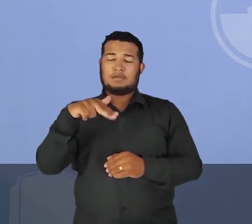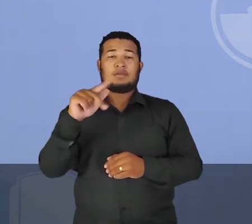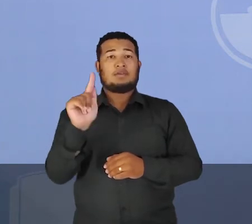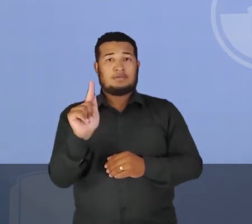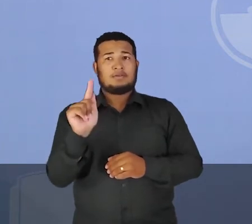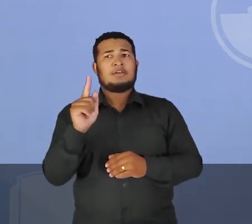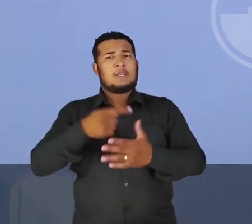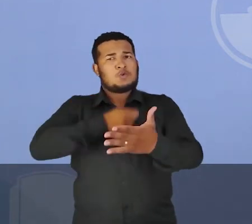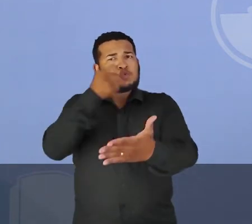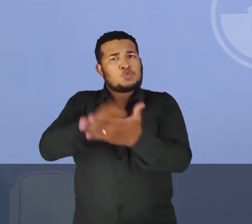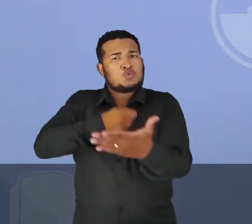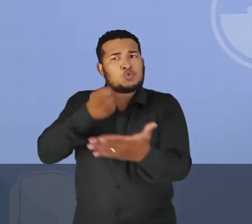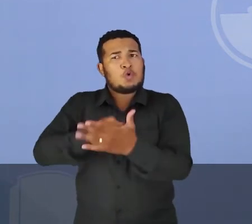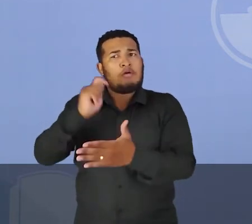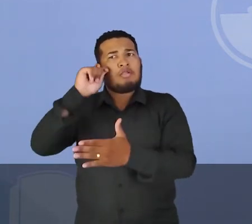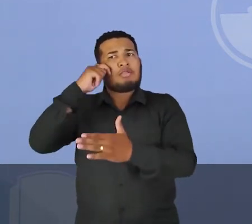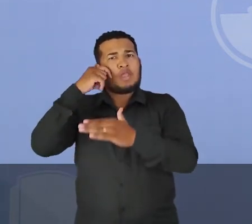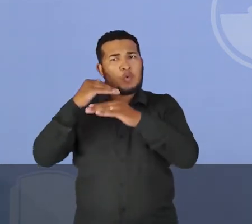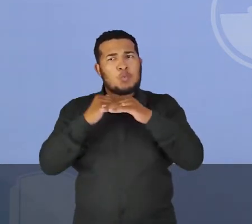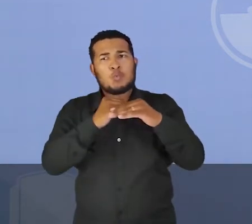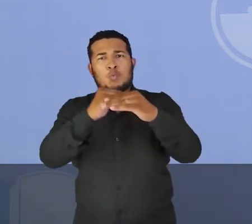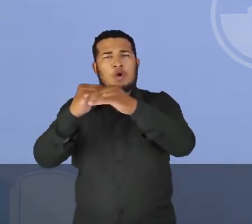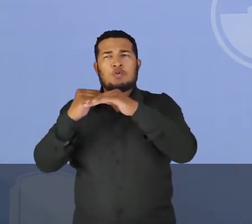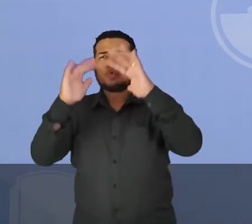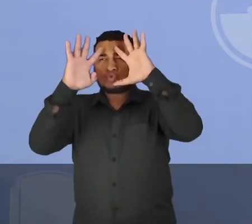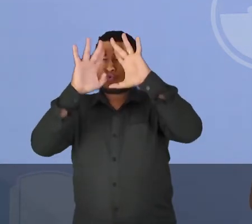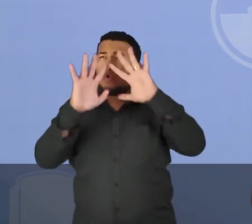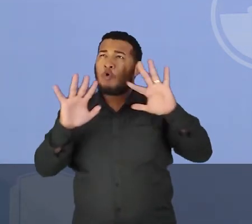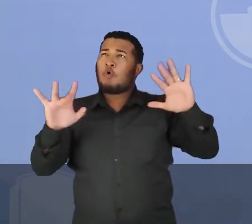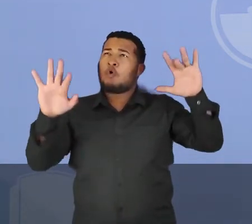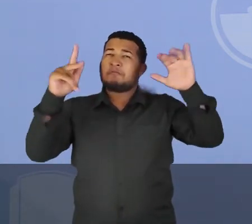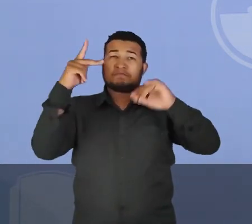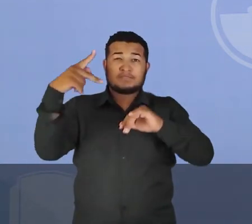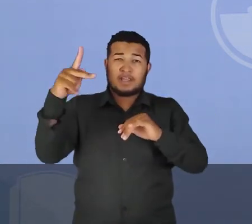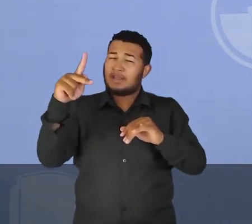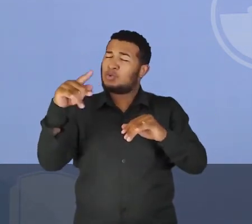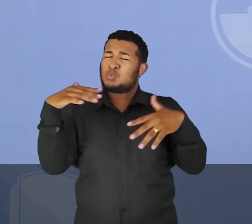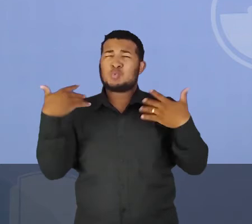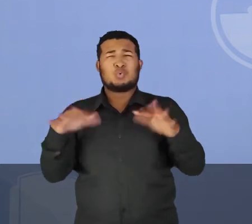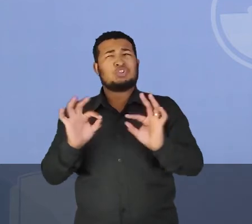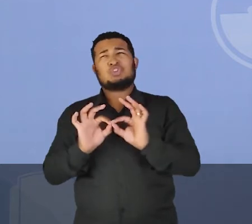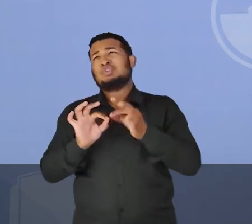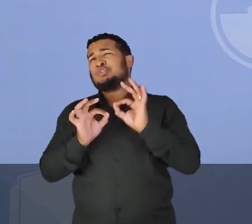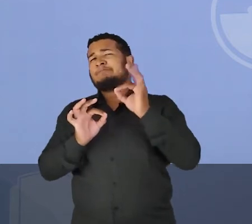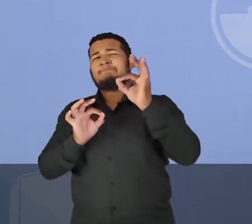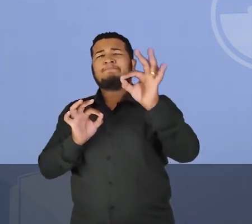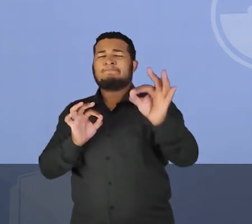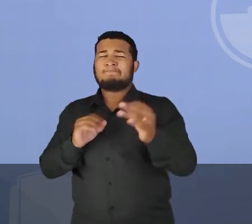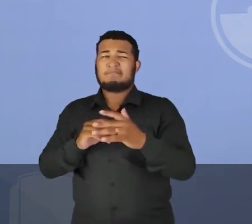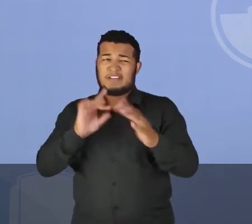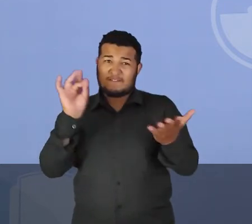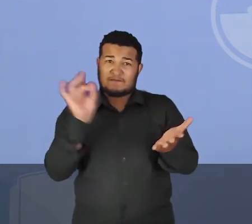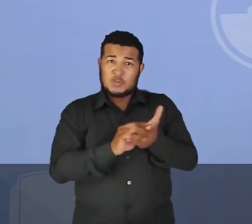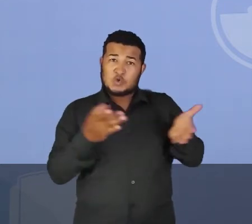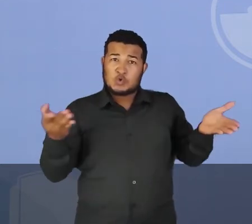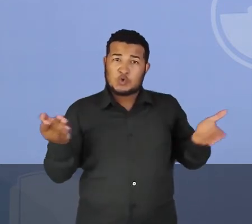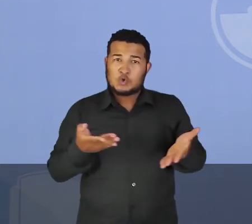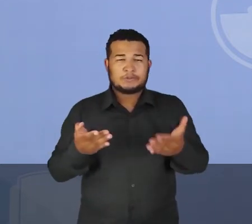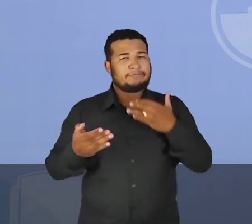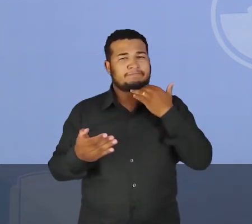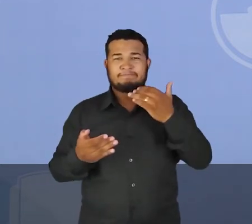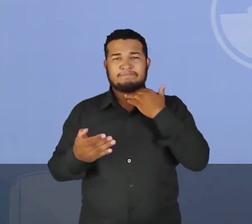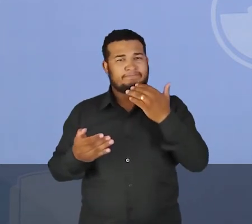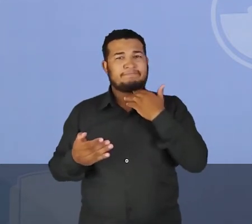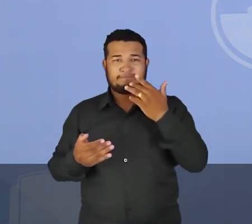a igualdade, né, está muito distante ainda e não se revela na prática. Na prática, a gente não vê